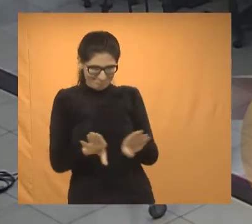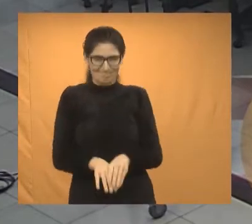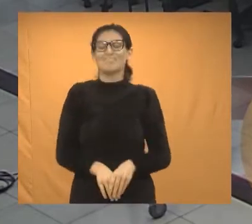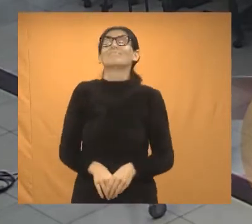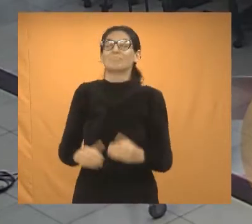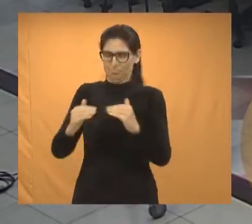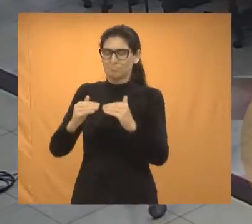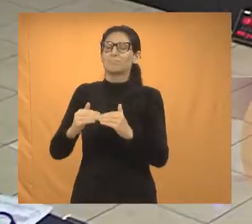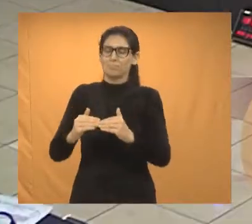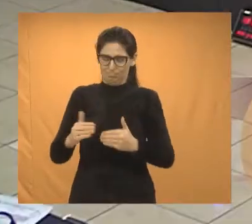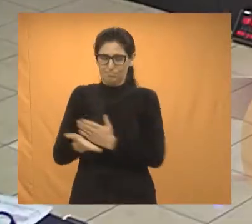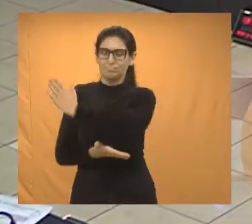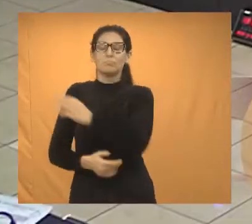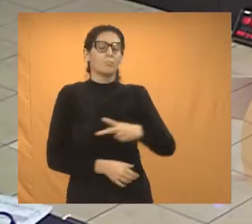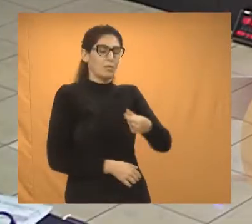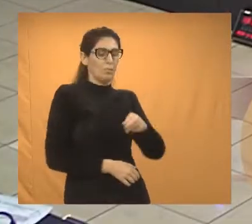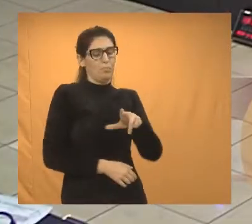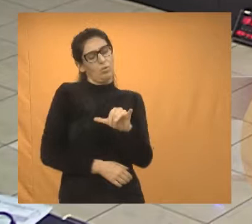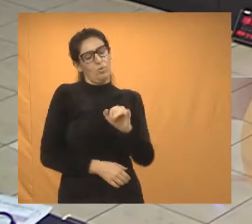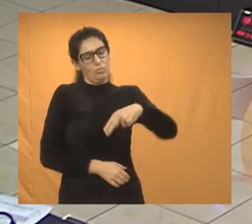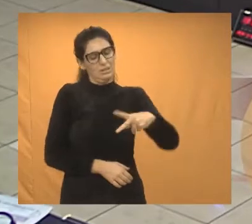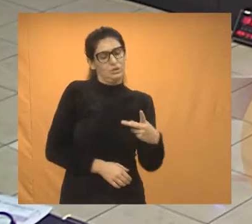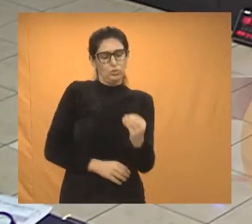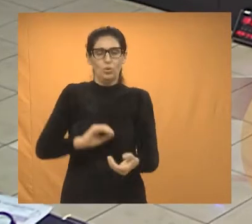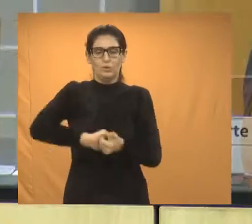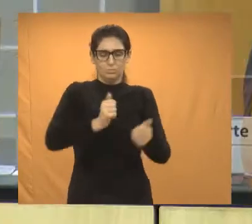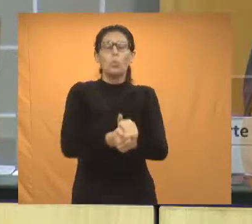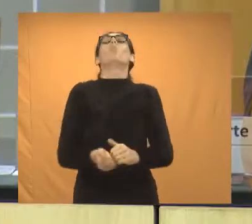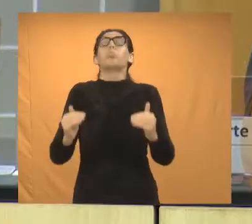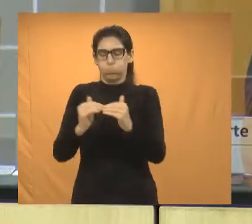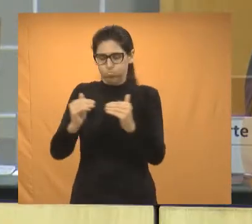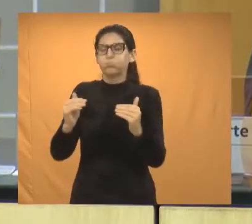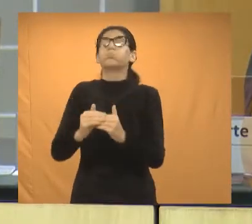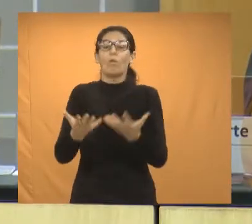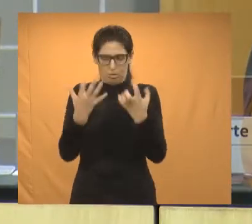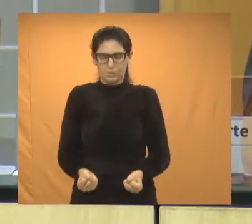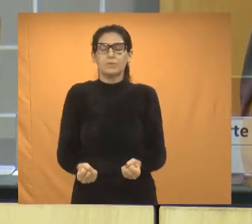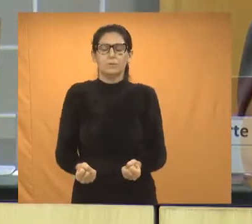Como vota o vereador Paulinho do Esporte? Favorável.